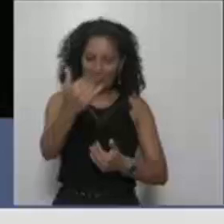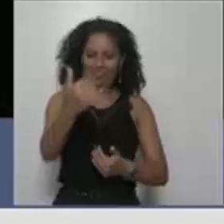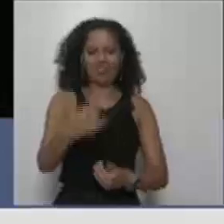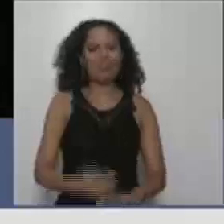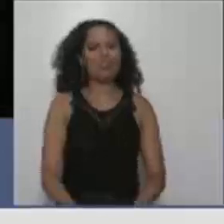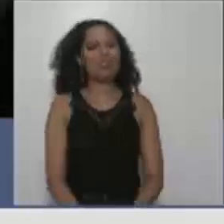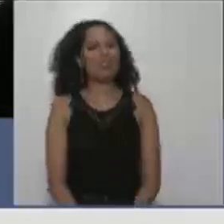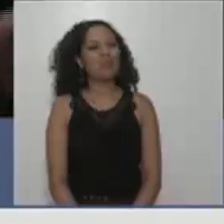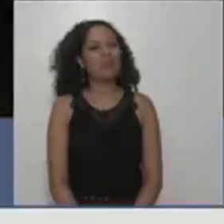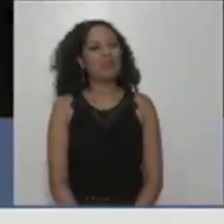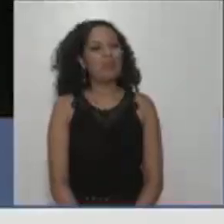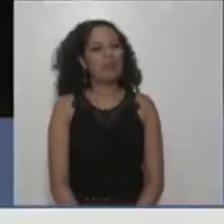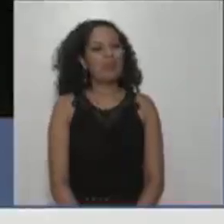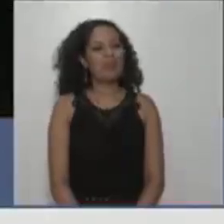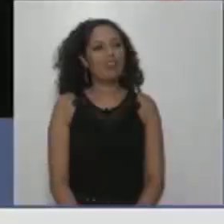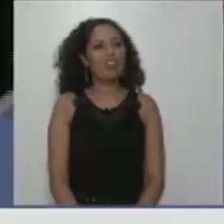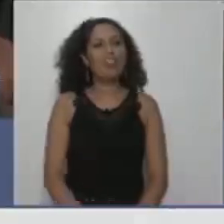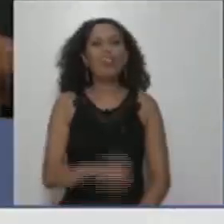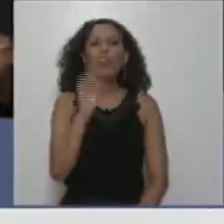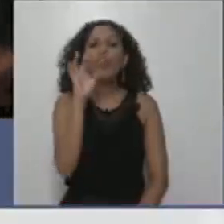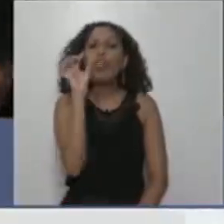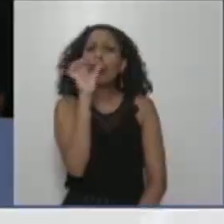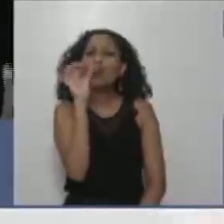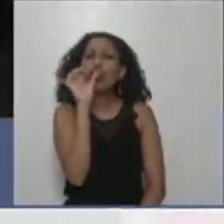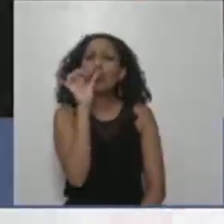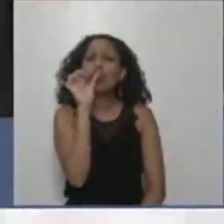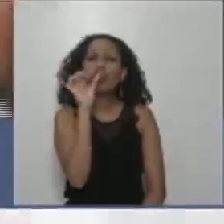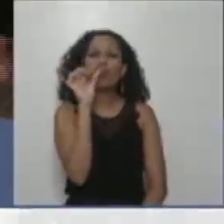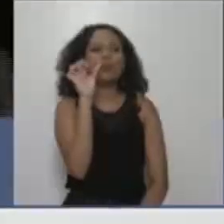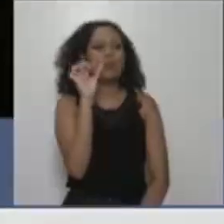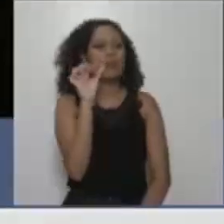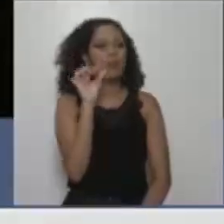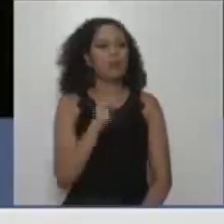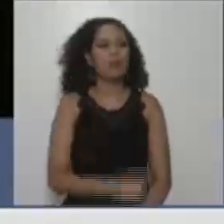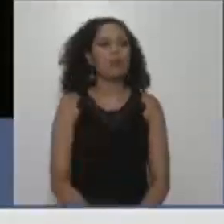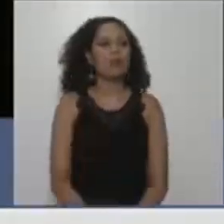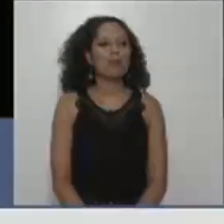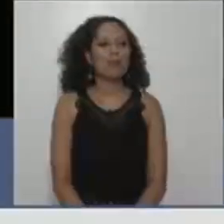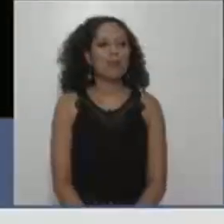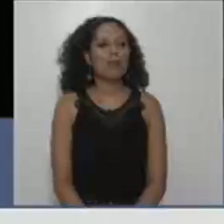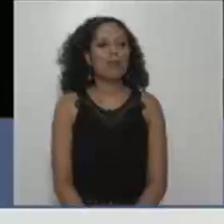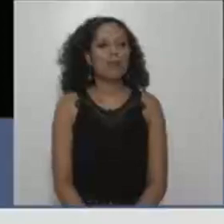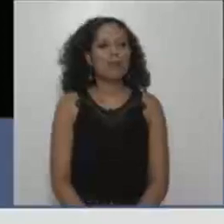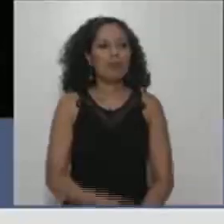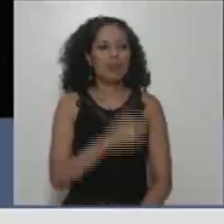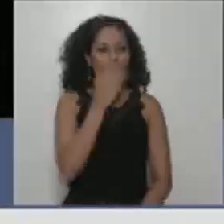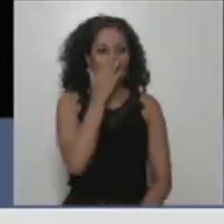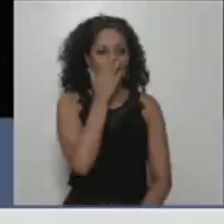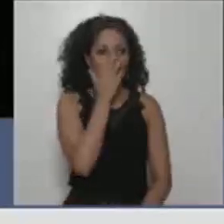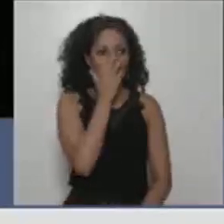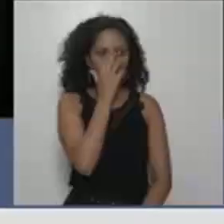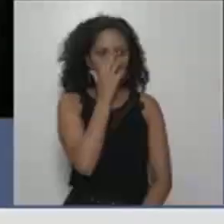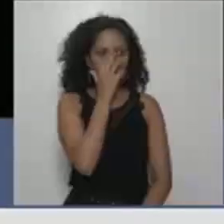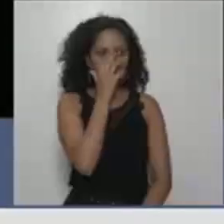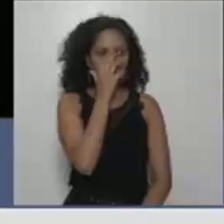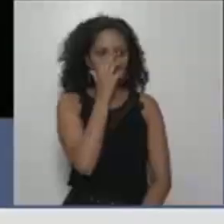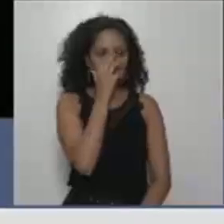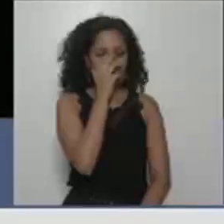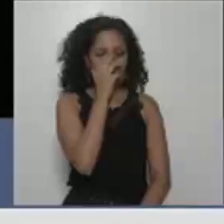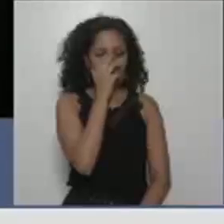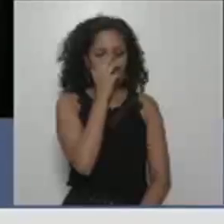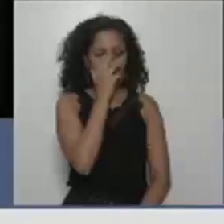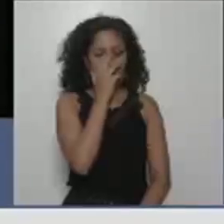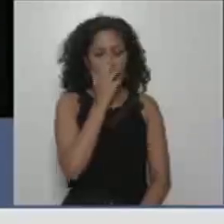Obrigado pela parte, deputada. Vai ser bem breve. Daqui a pouco o meu tempo acaba, bem mas breve. pode fazer a parte, o presidente deputado. é sensível, vai dar mais uns minutinhos